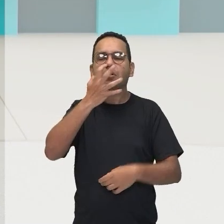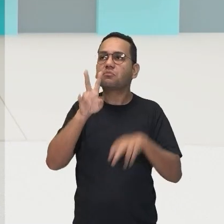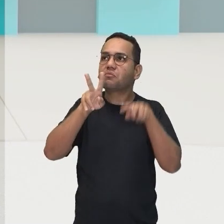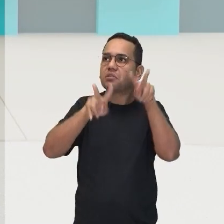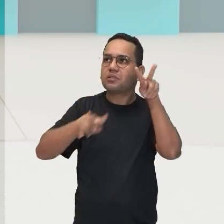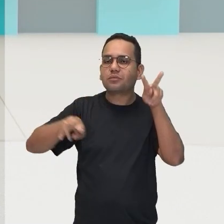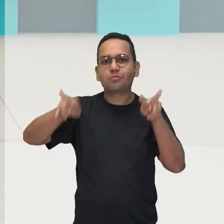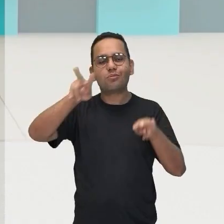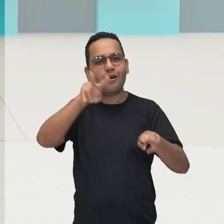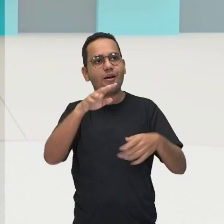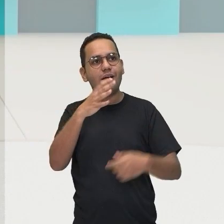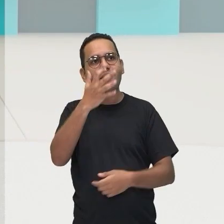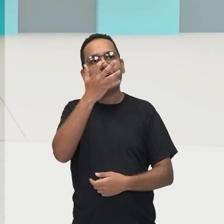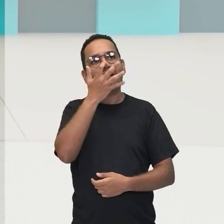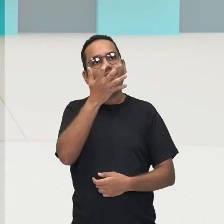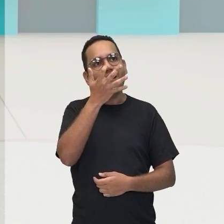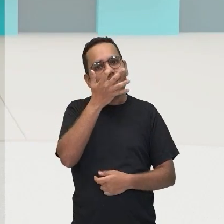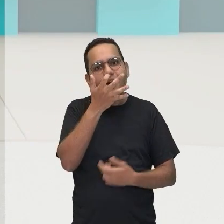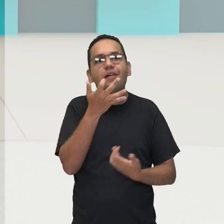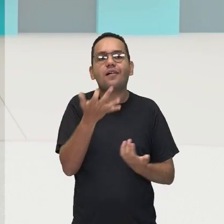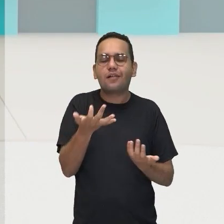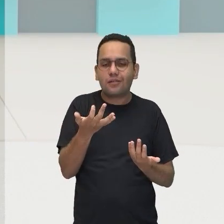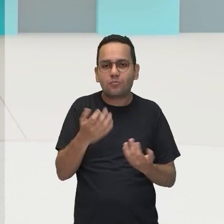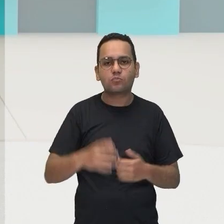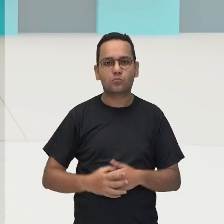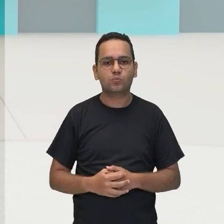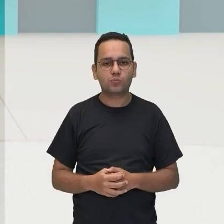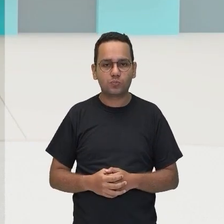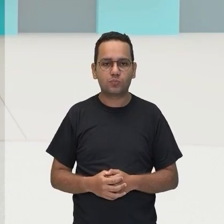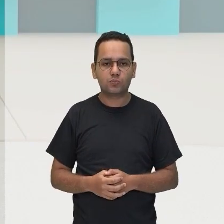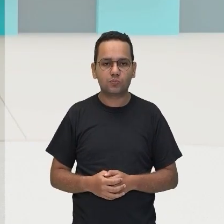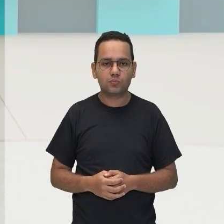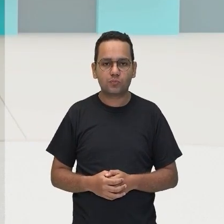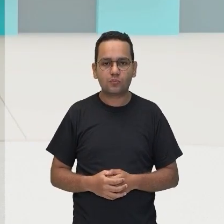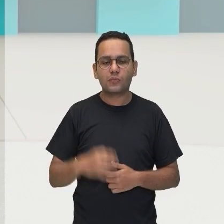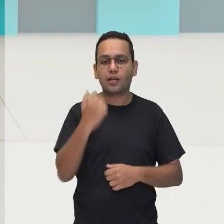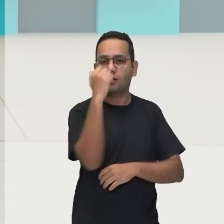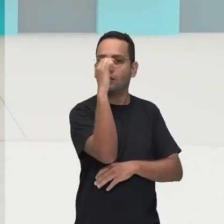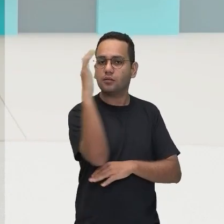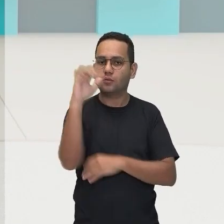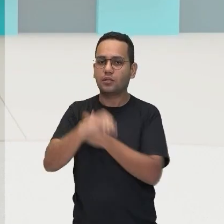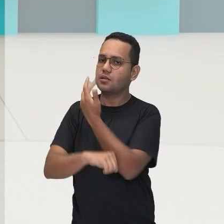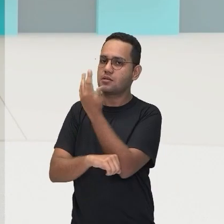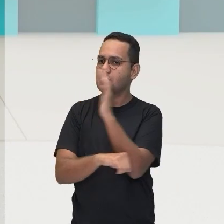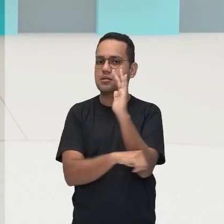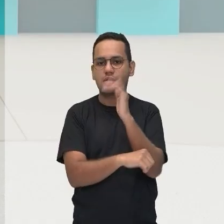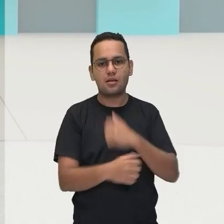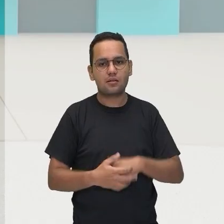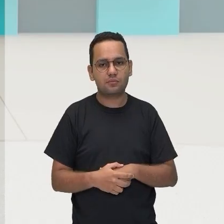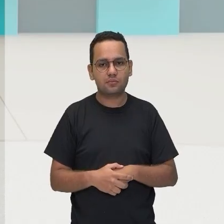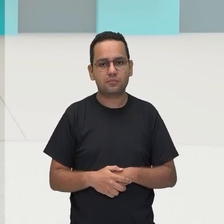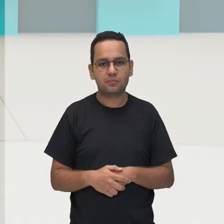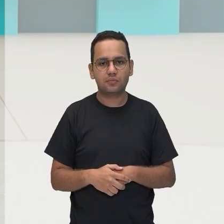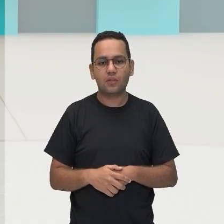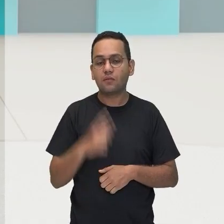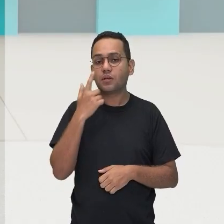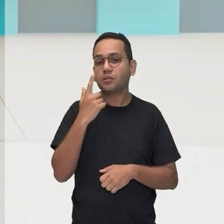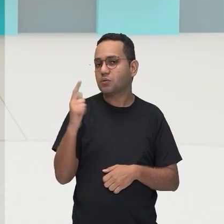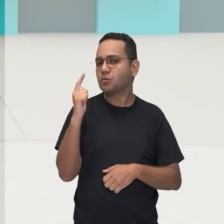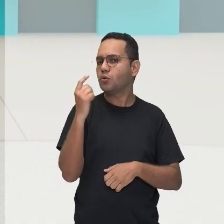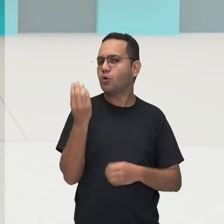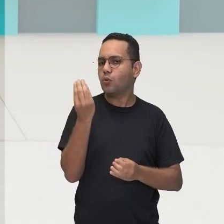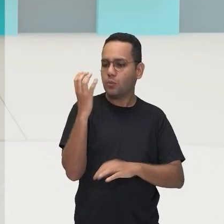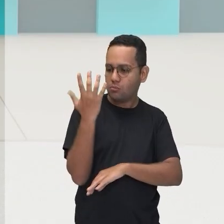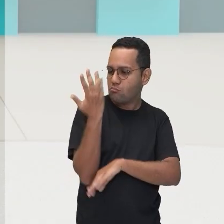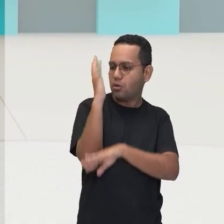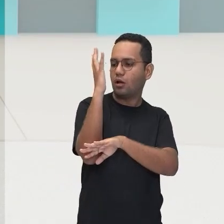de contemplar a natureza, contemplar a paisagem existente ali, com essa visão do topo